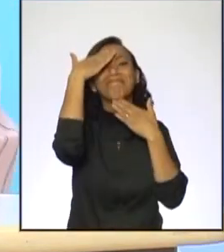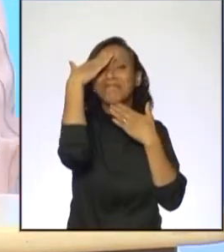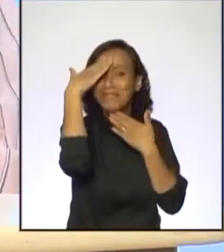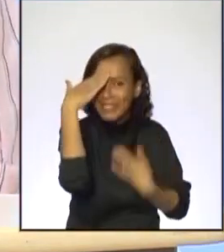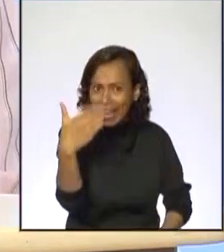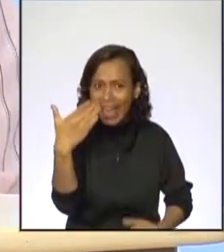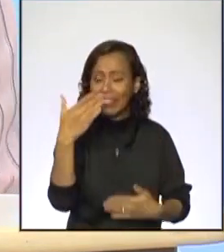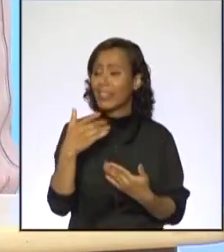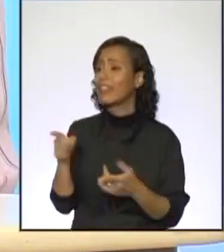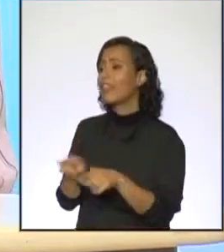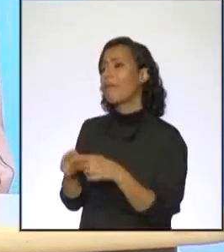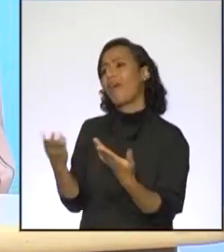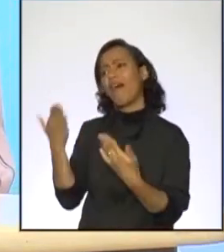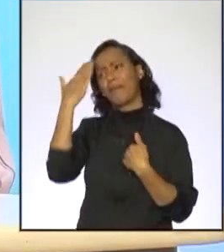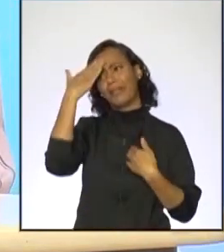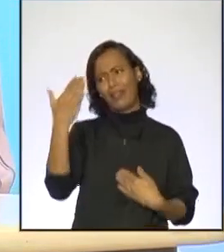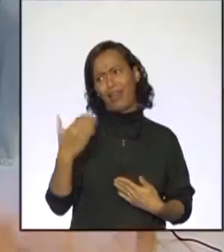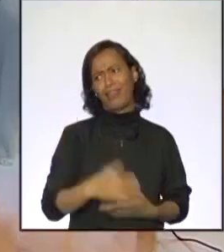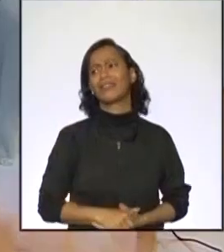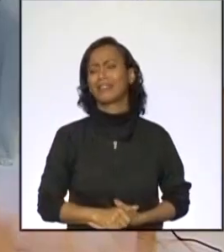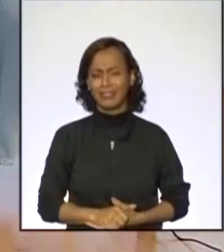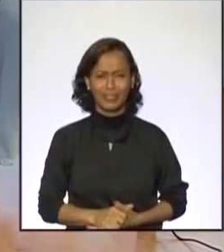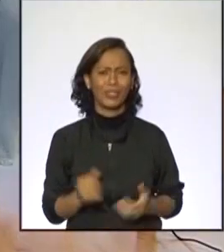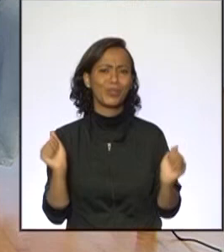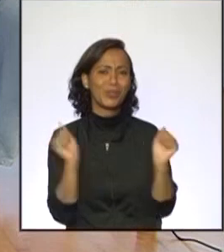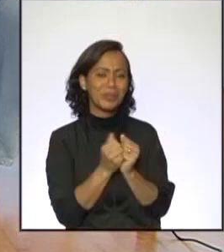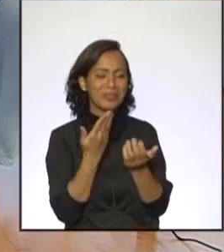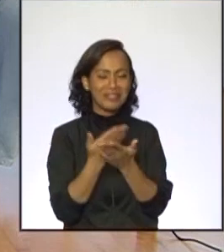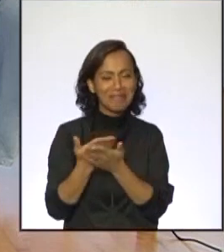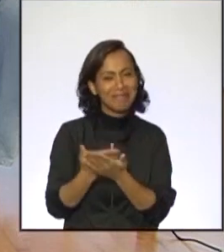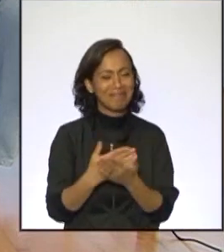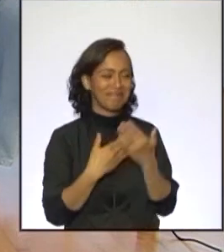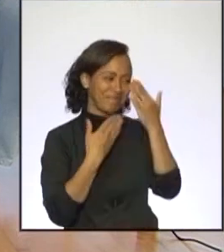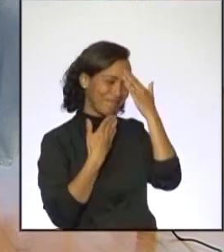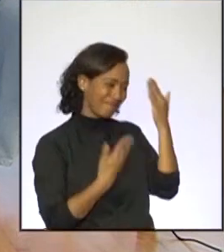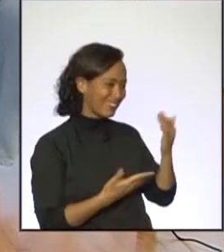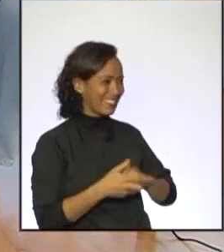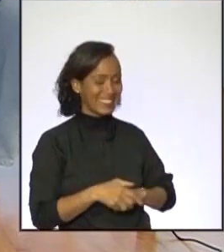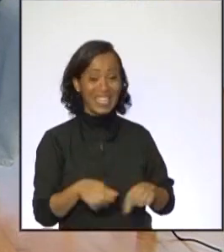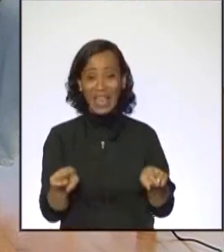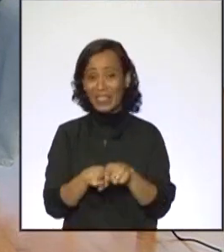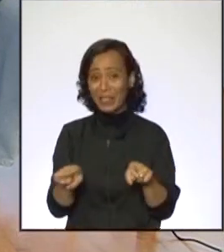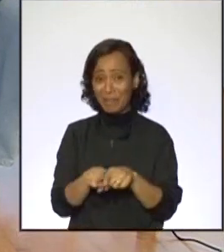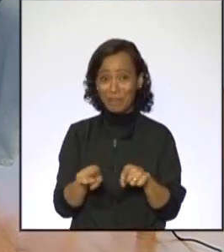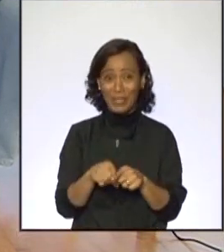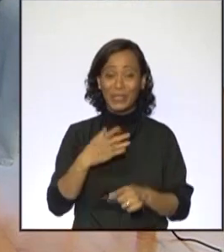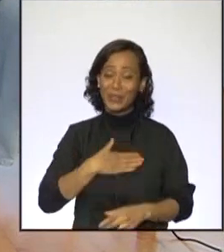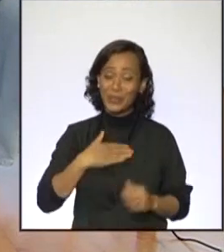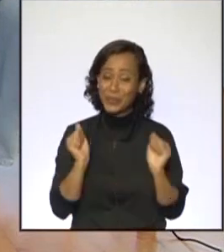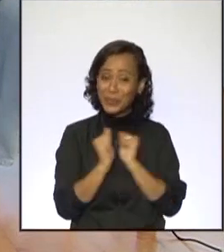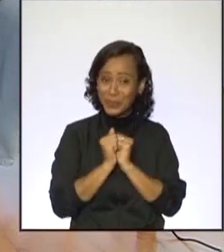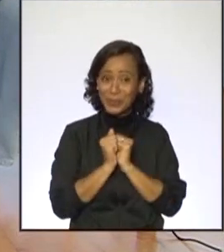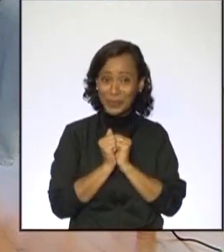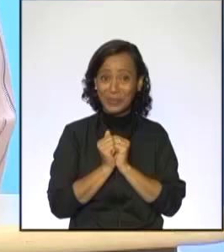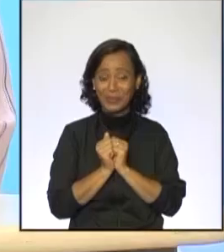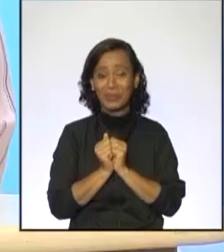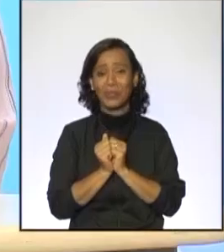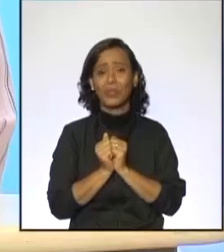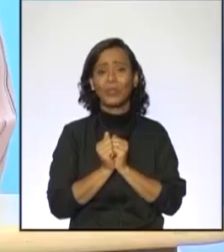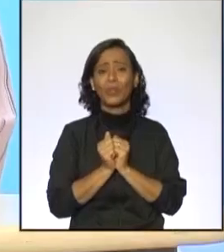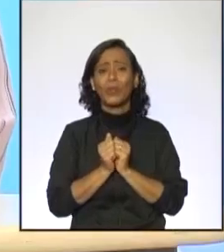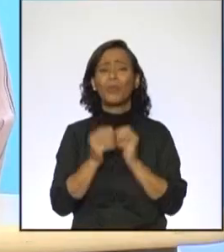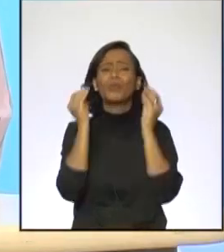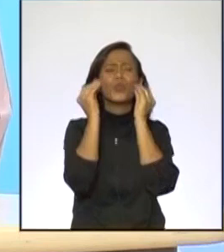obrigada. Kátia, muito obrigada por dividir aqui a aula com Claro. você. Você me deu esse prazer. Gente, 1000 beijos